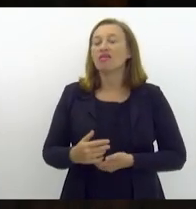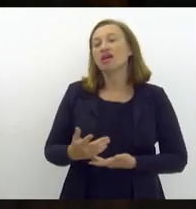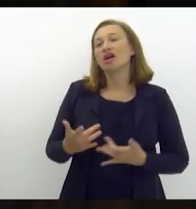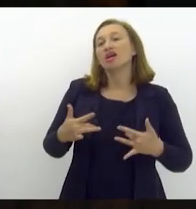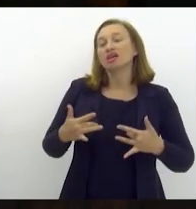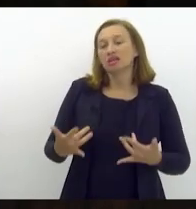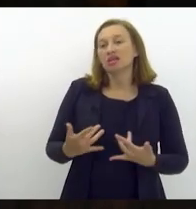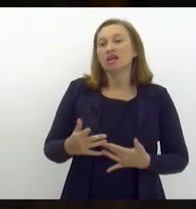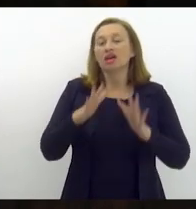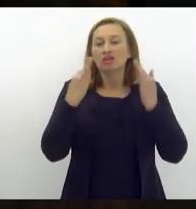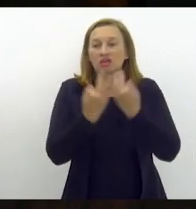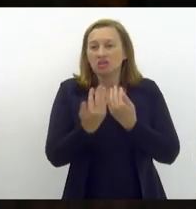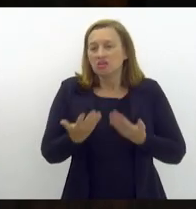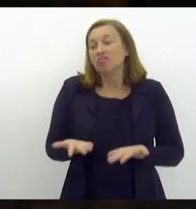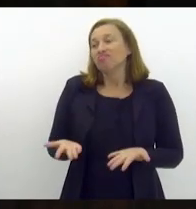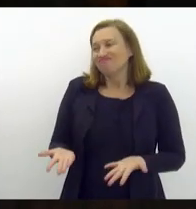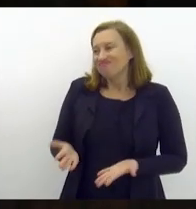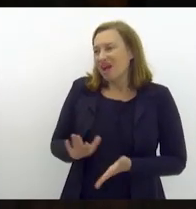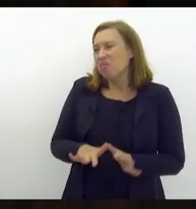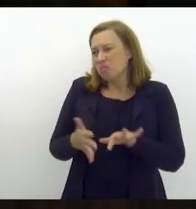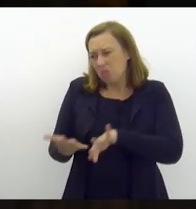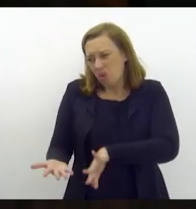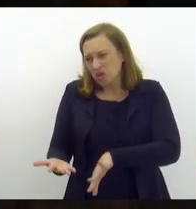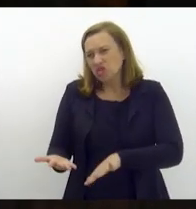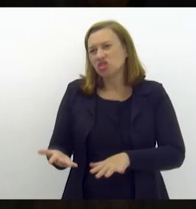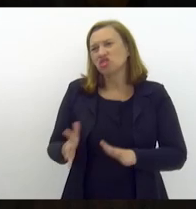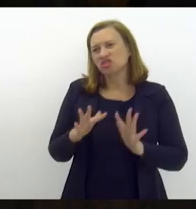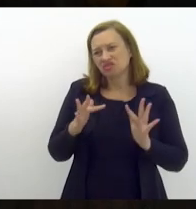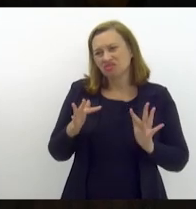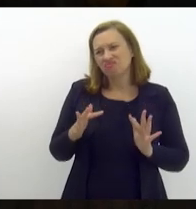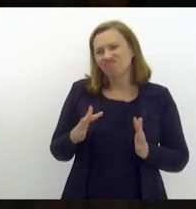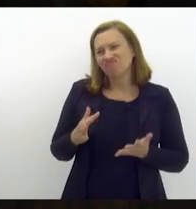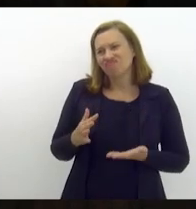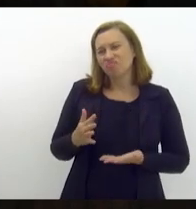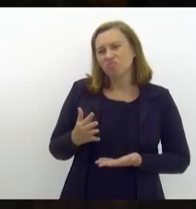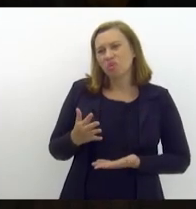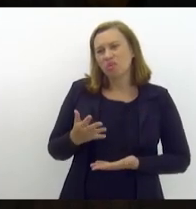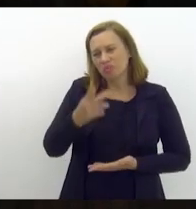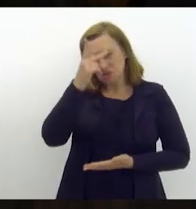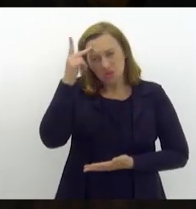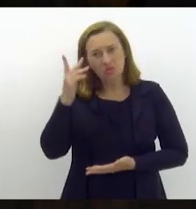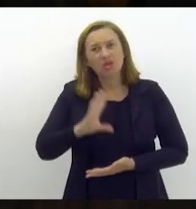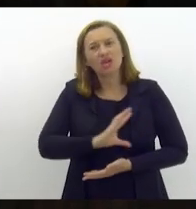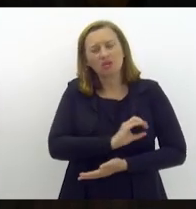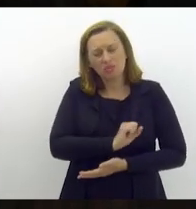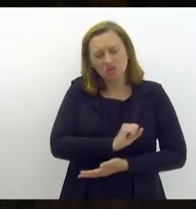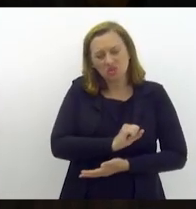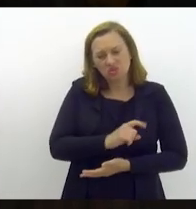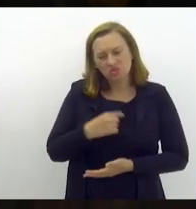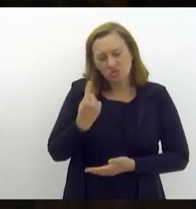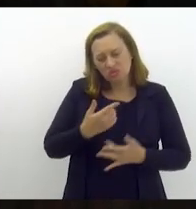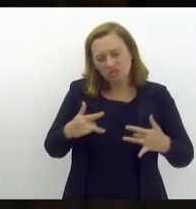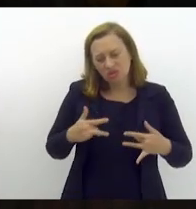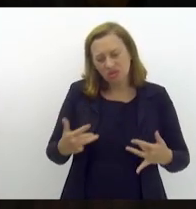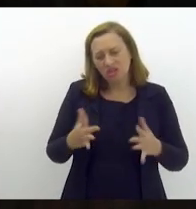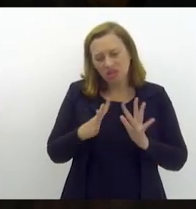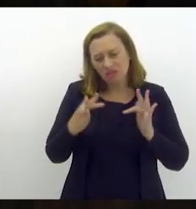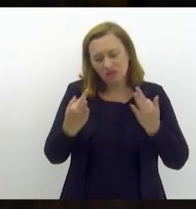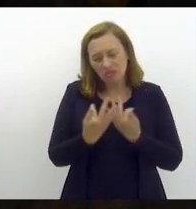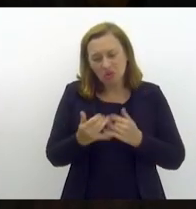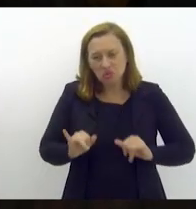nenhuma, a perda de um ente querido deixa todos nós aí solidários à dor da família.